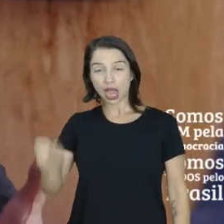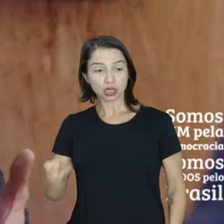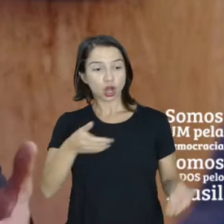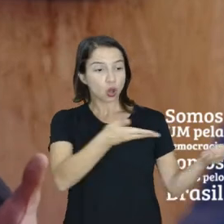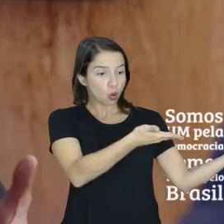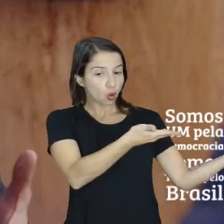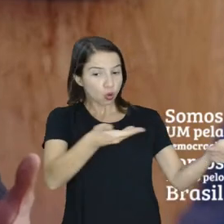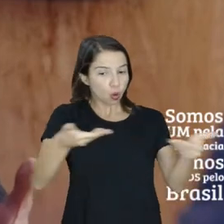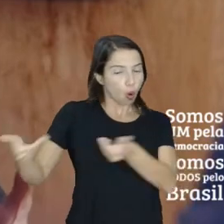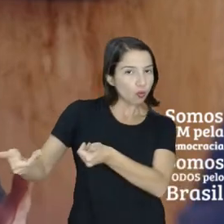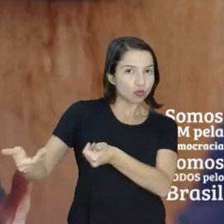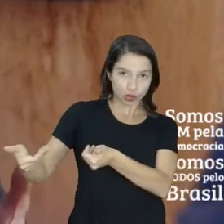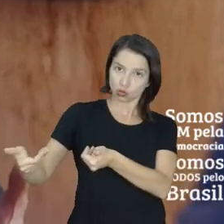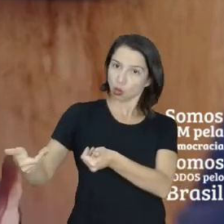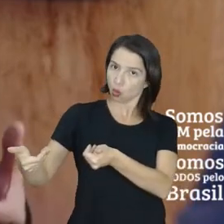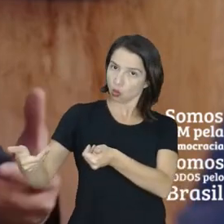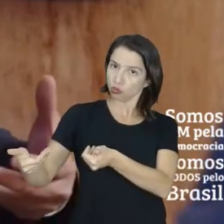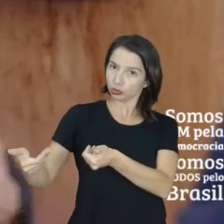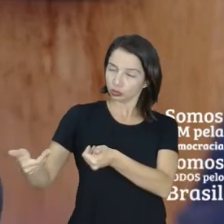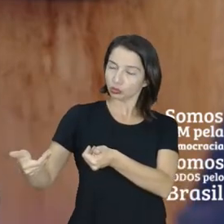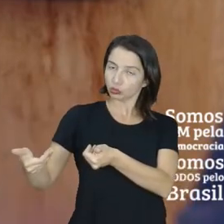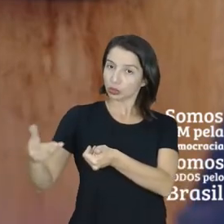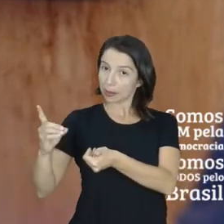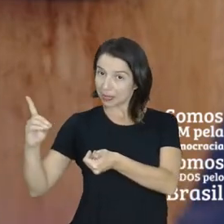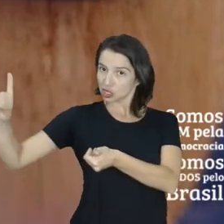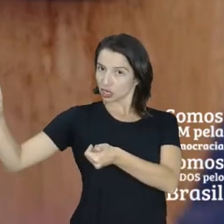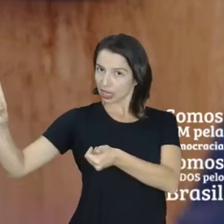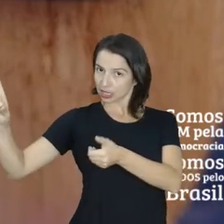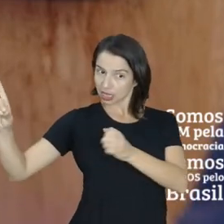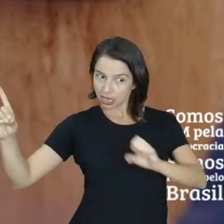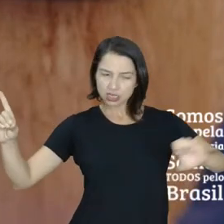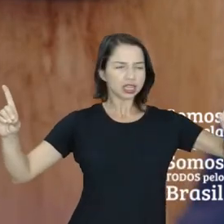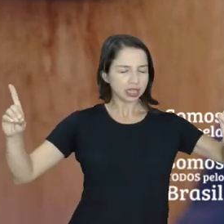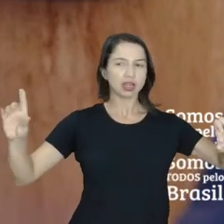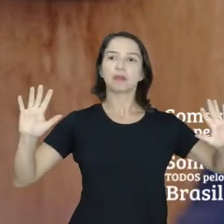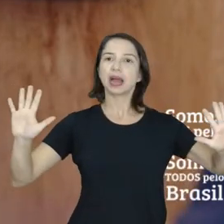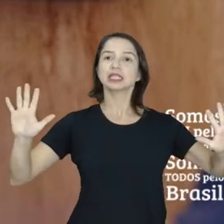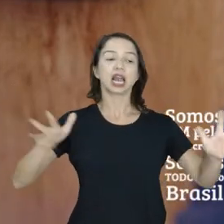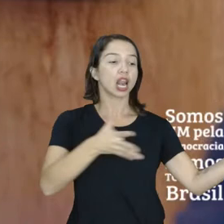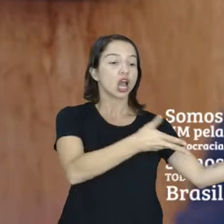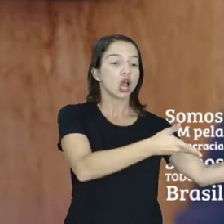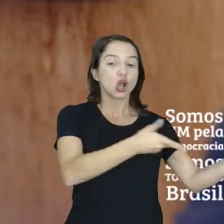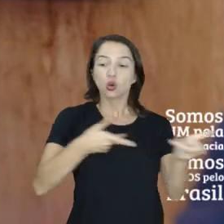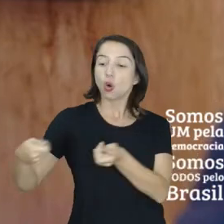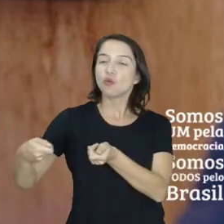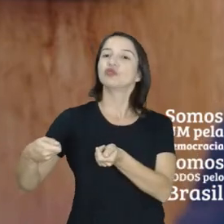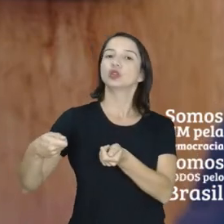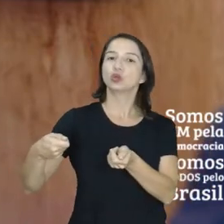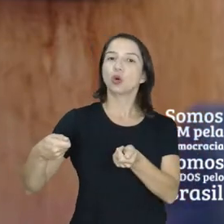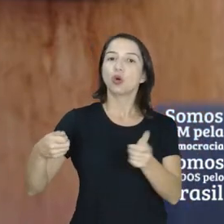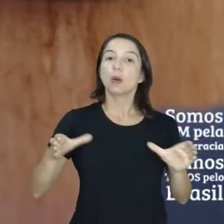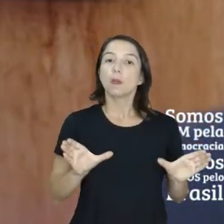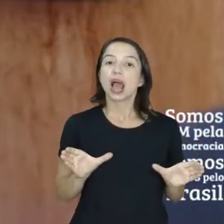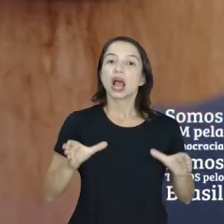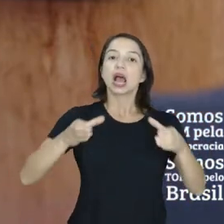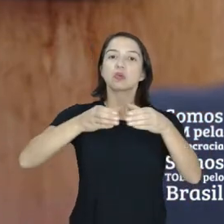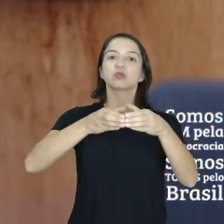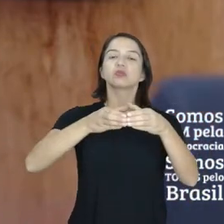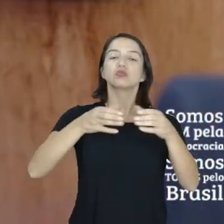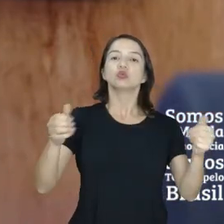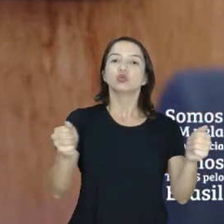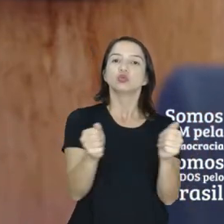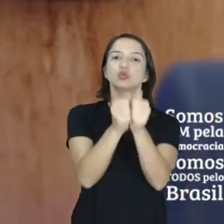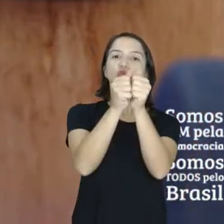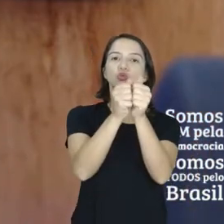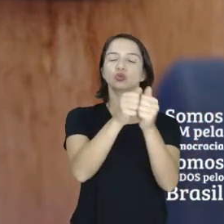dizer, e mais ao centro-direita, para compor o governo. A Alemanha deu um salto. Porque sempre que